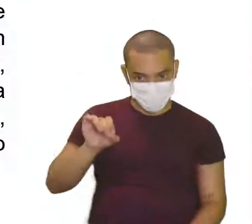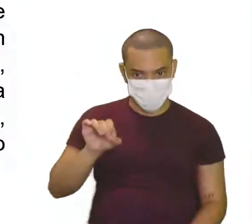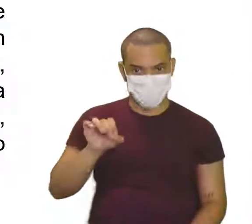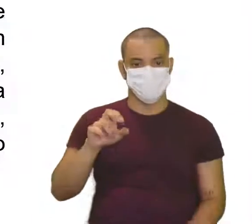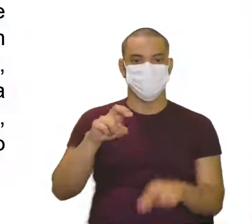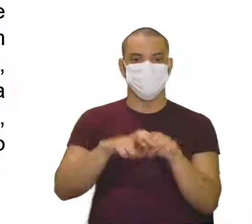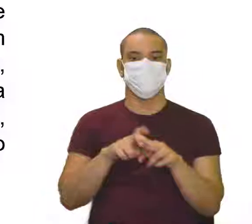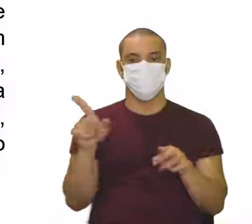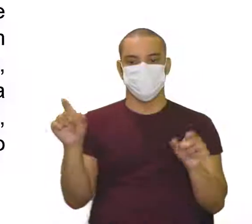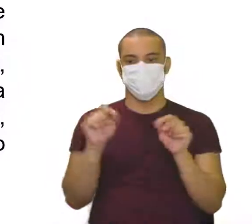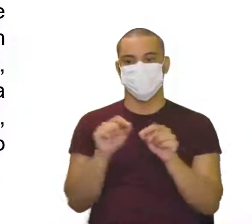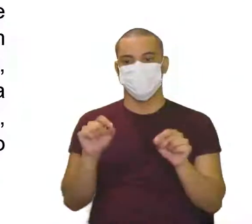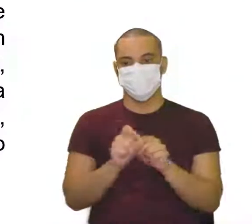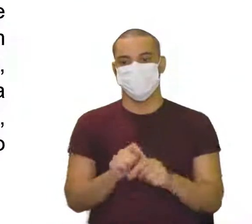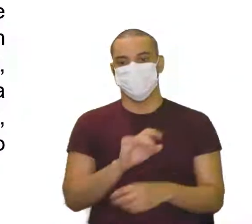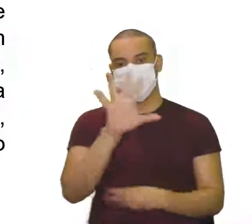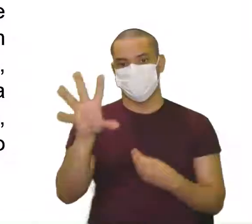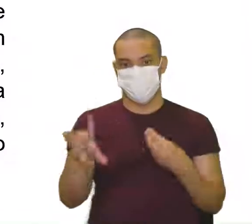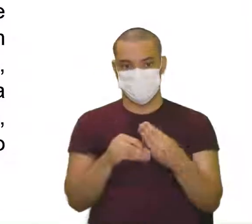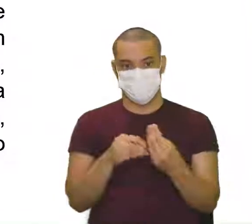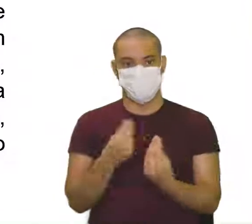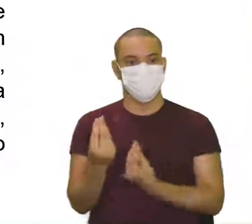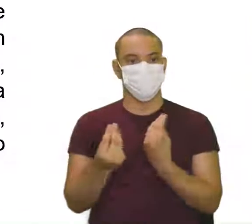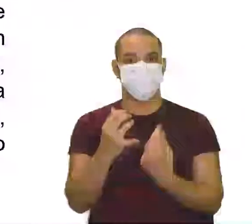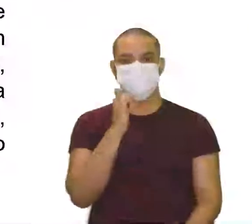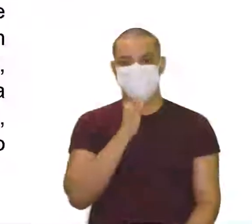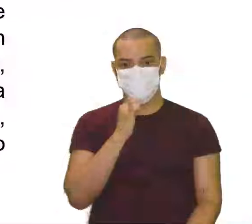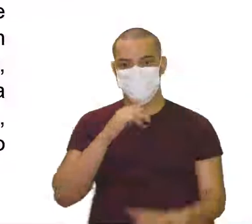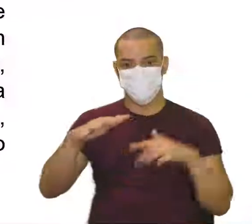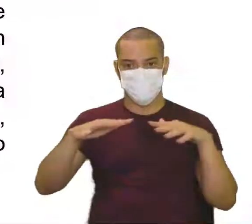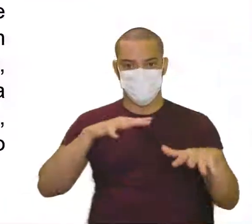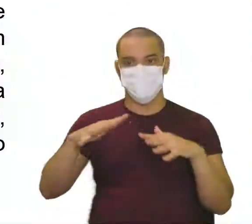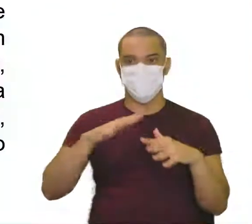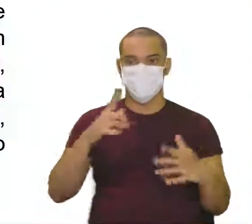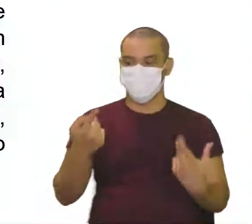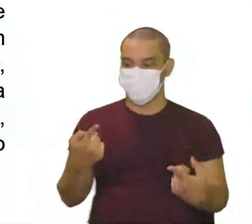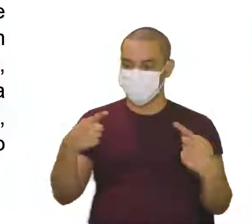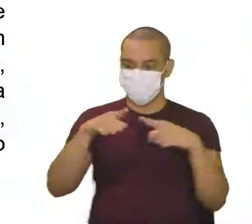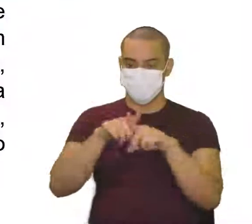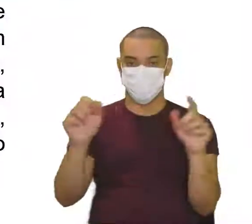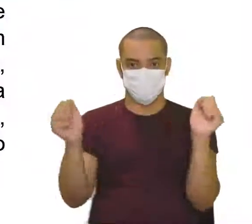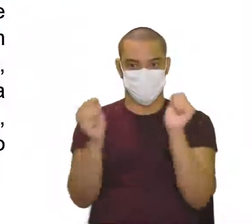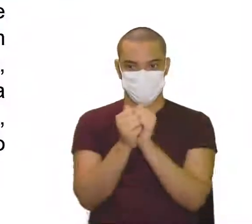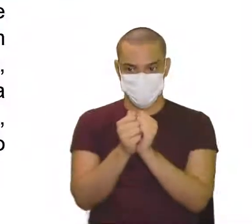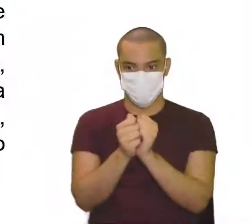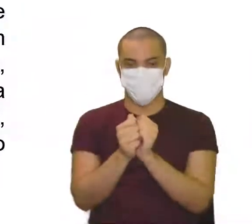caso aqui a gente pode considerar, por exemplo, a carga com movimento perpendicular ao campo.